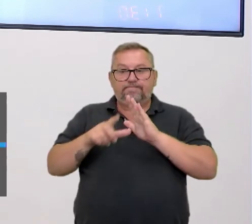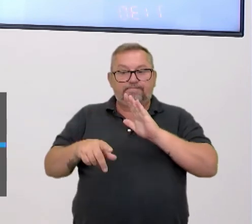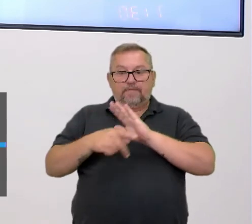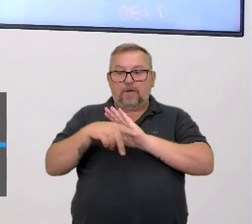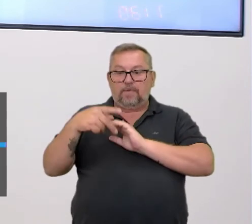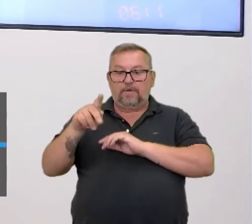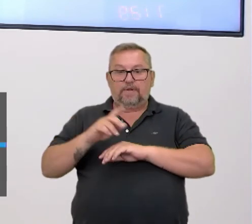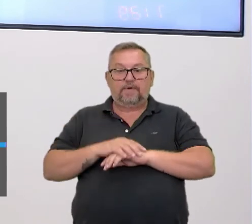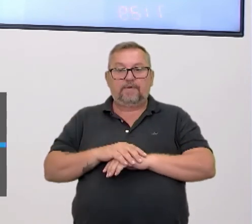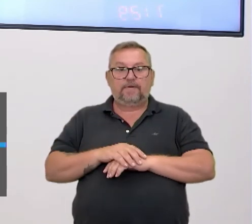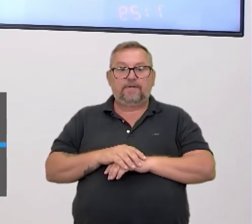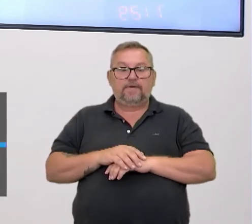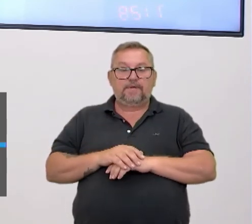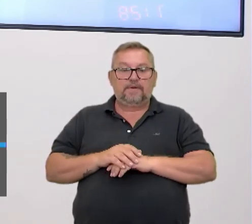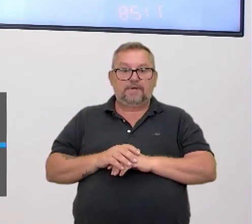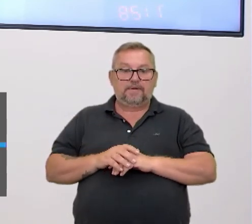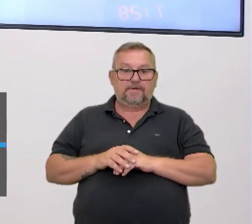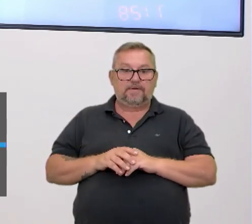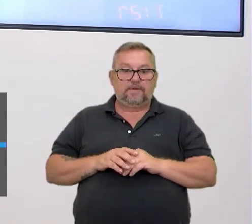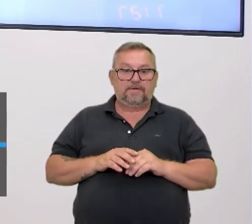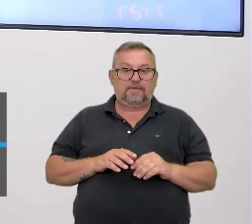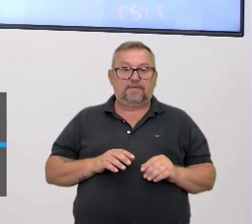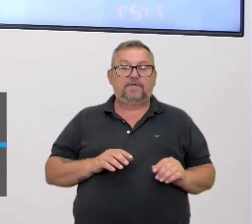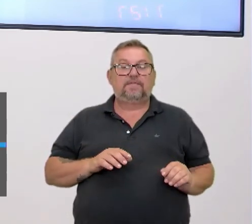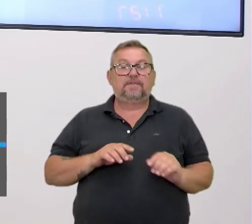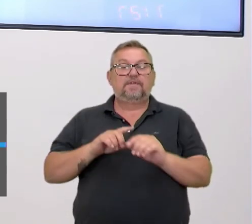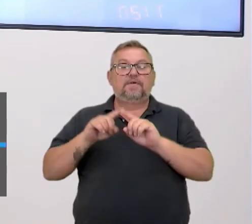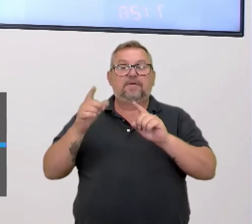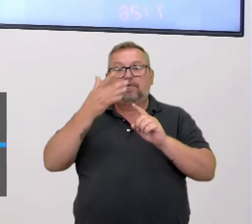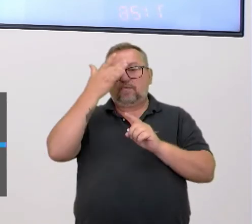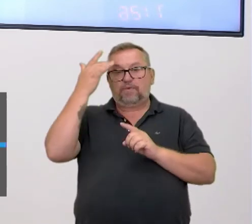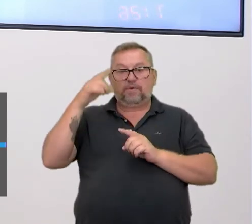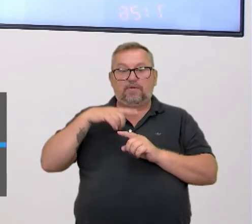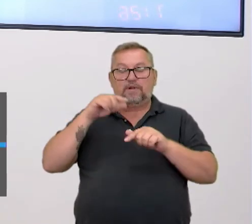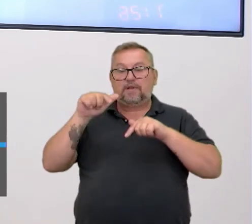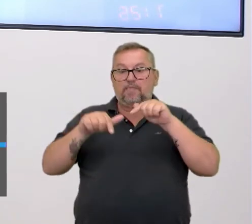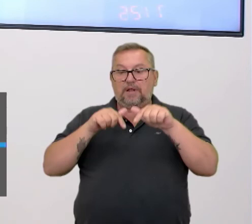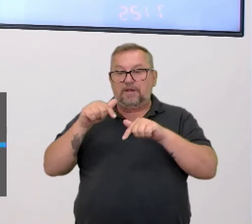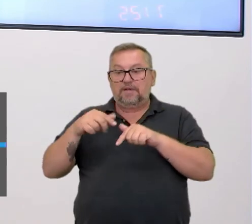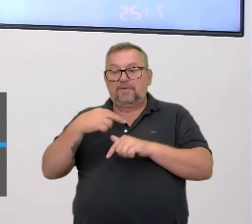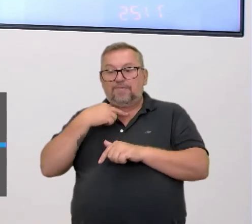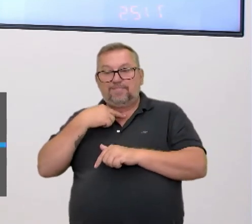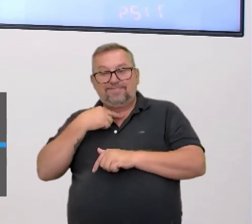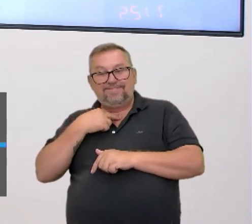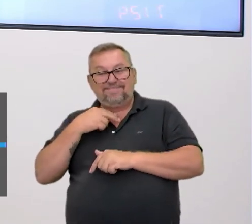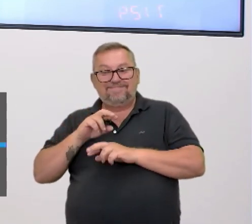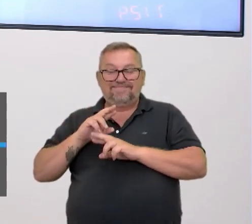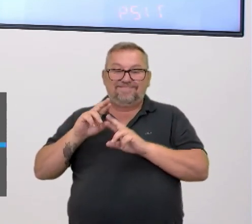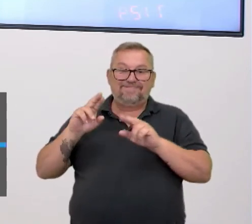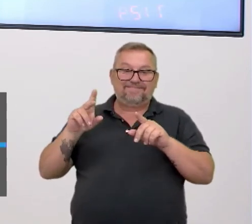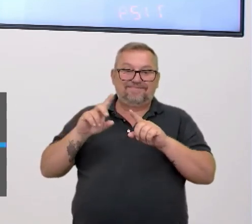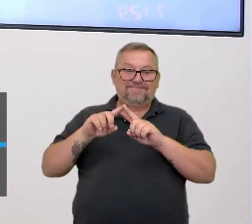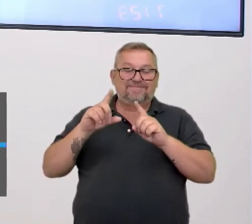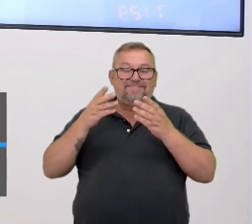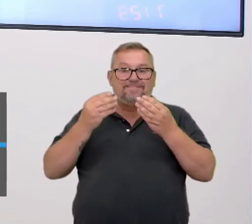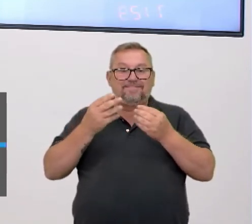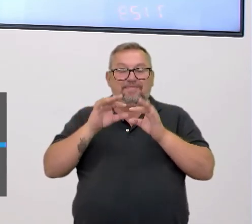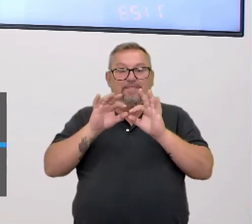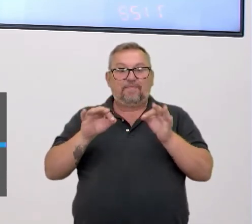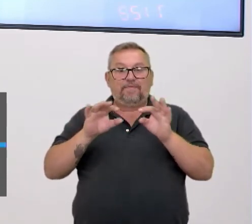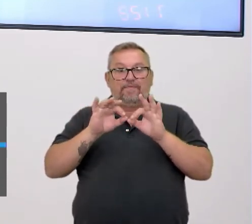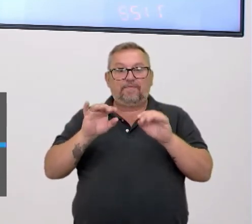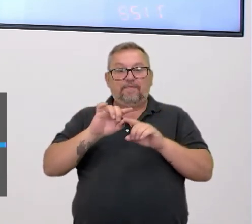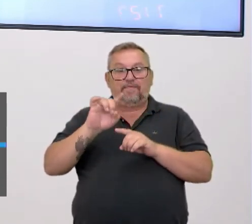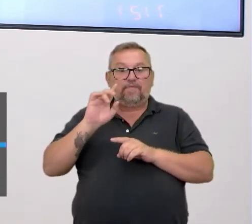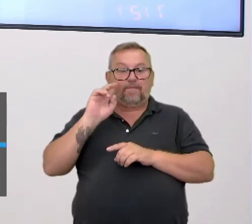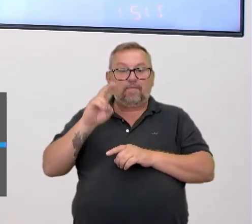ocupação. Tá? O cara está empregado, é uma coisa, o cara está ocupado, é outra. Então veja assim que é muito sutil. Então, para